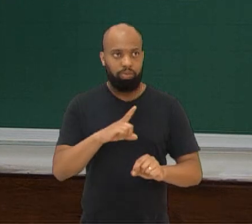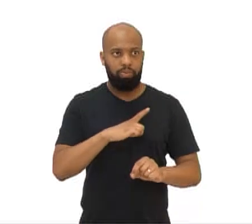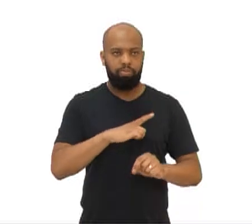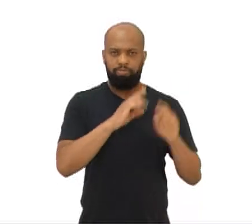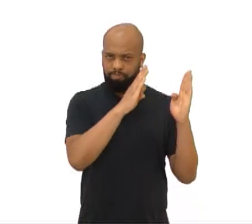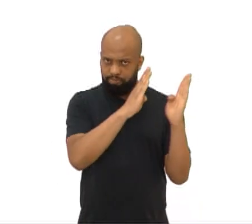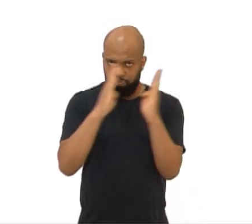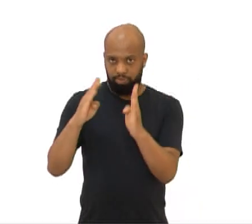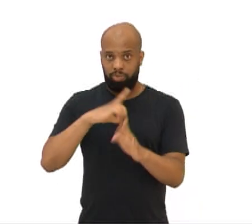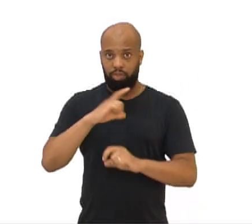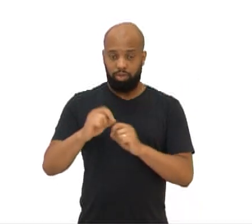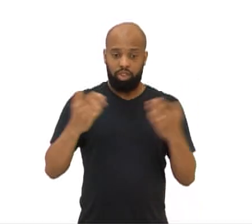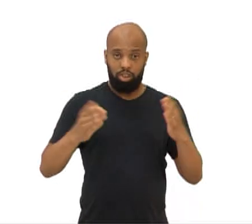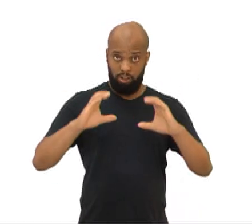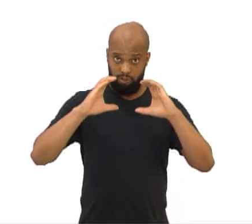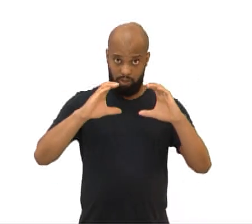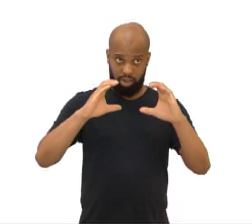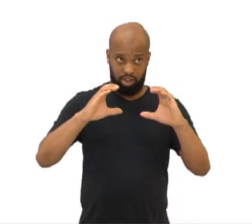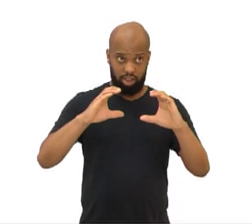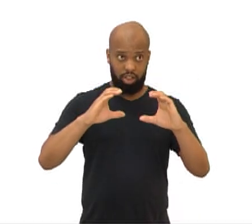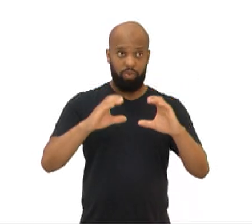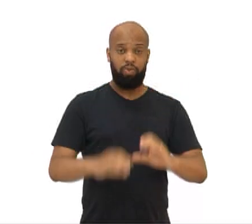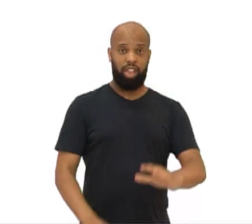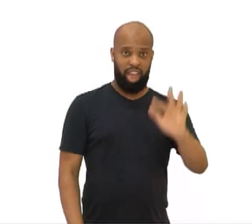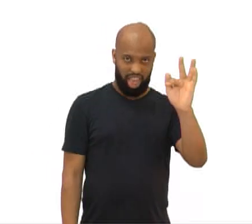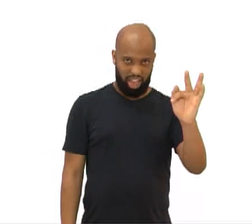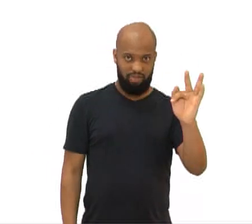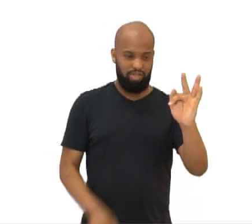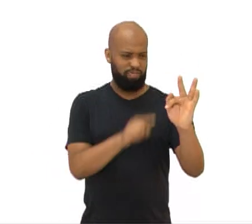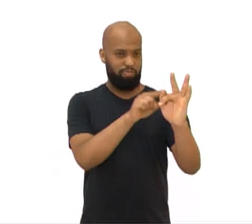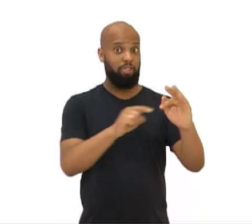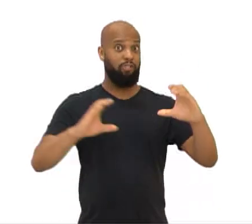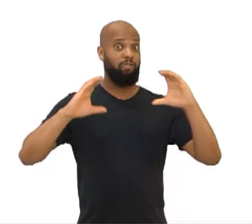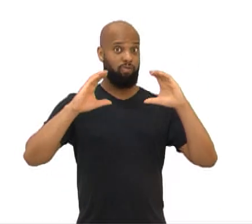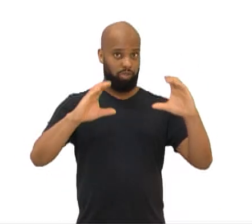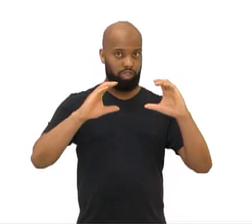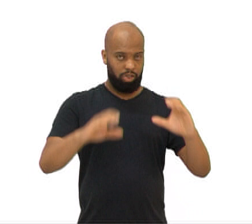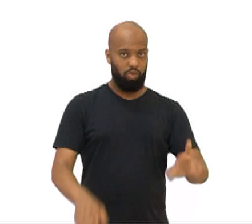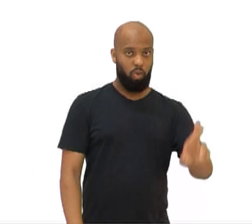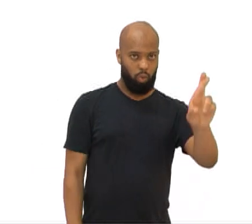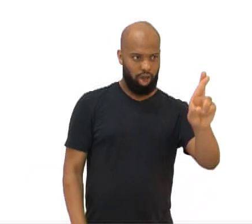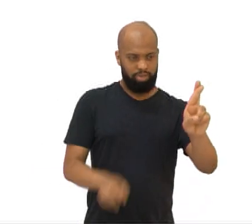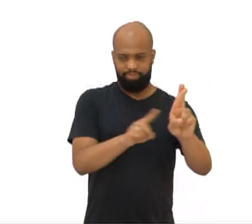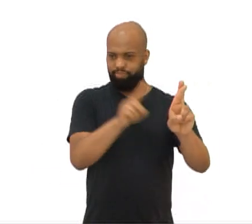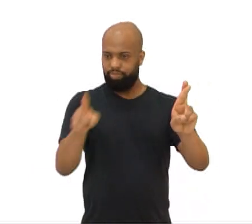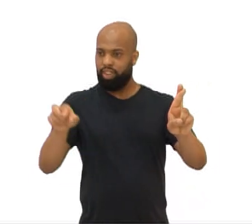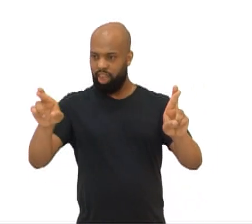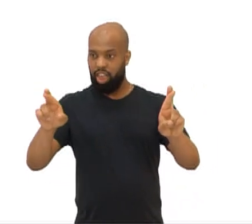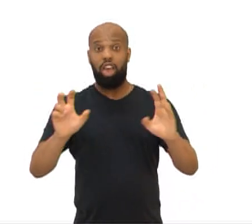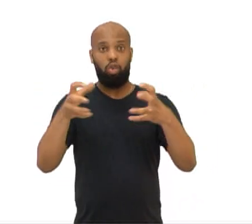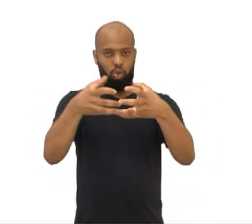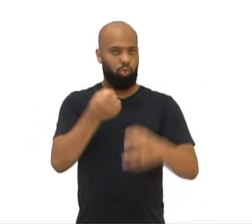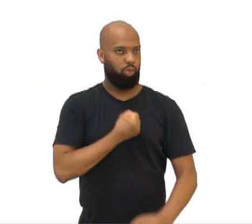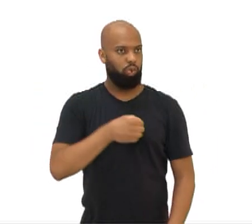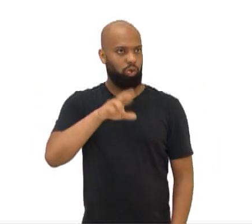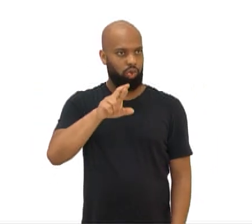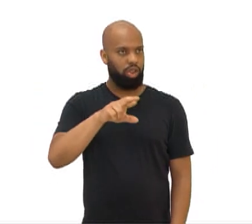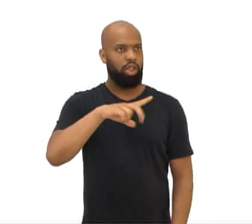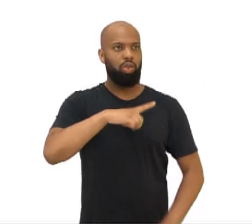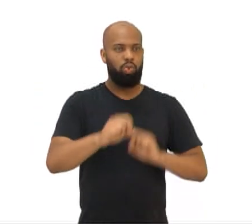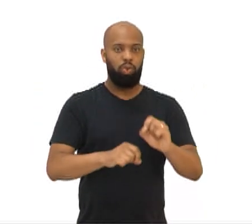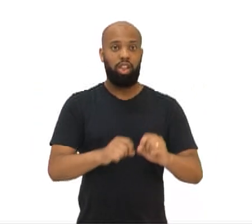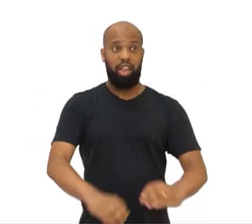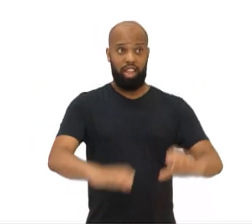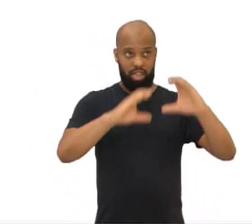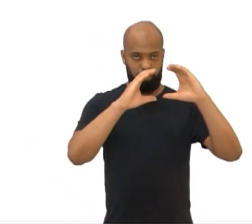aqui. Dada a função f de r em r, números reais, definidas por f de x igual a